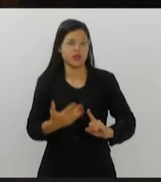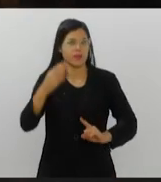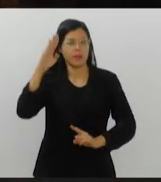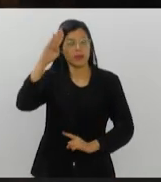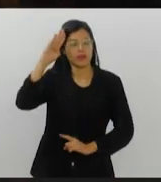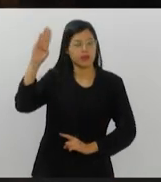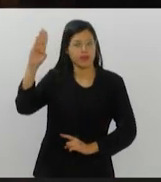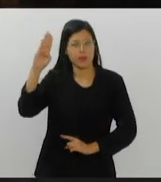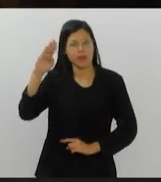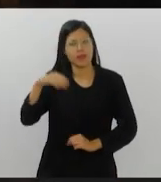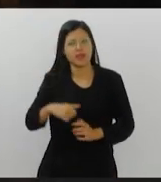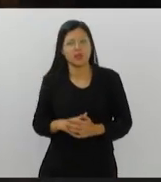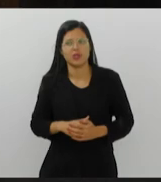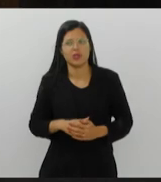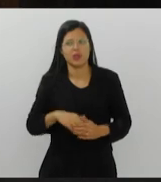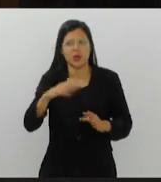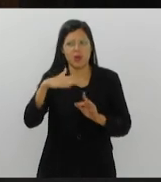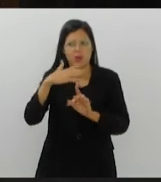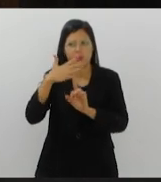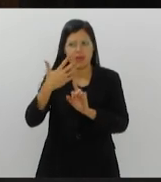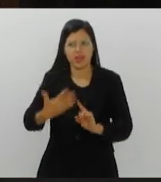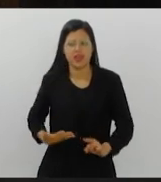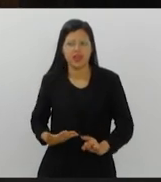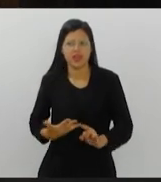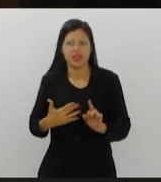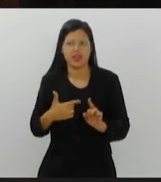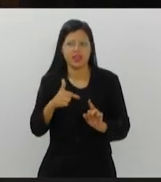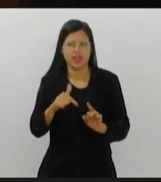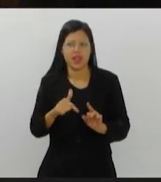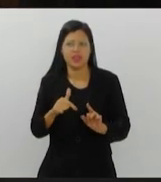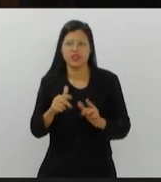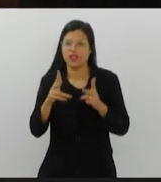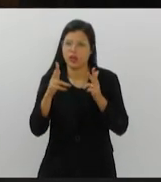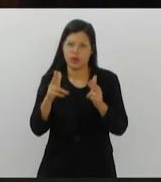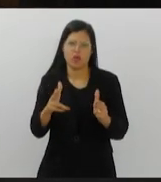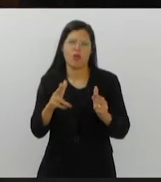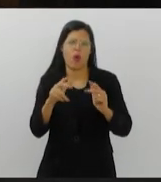Principalmente uma homenagem, do quilate da homenagem que vão me fazer.